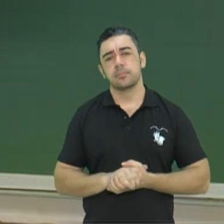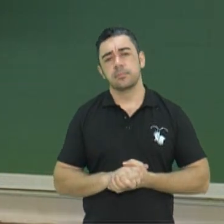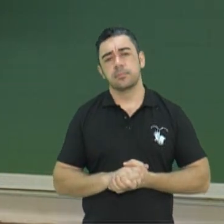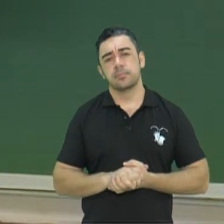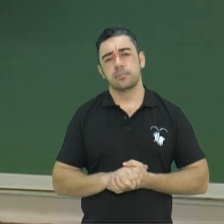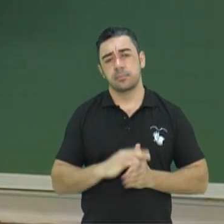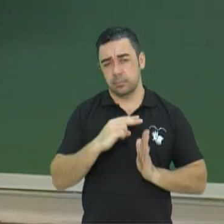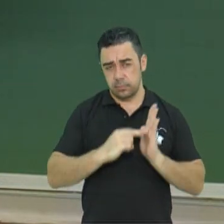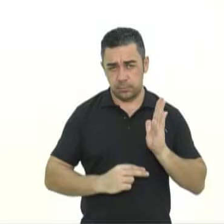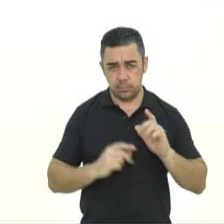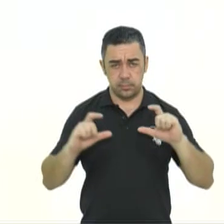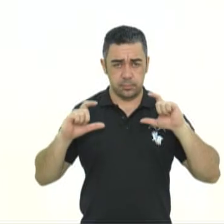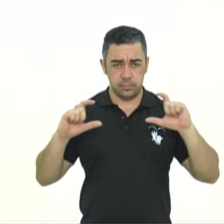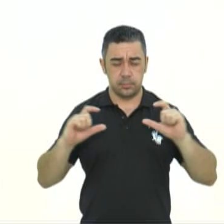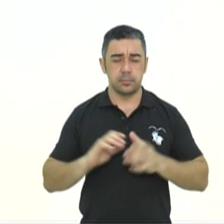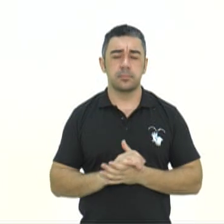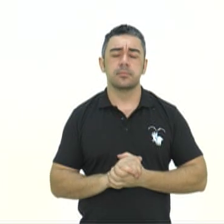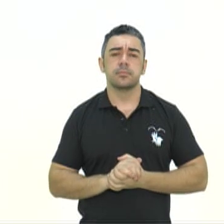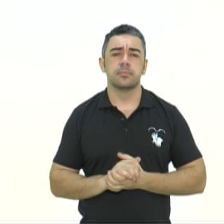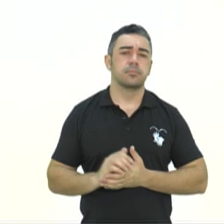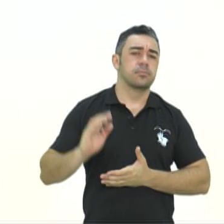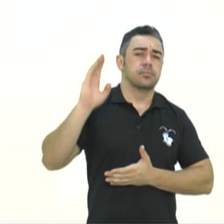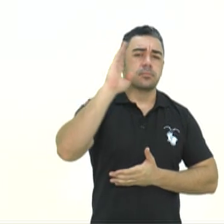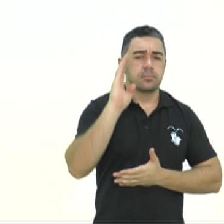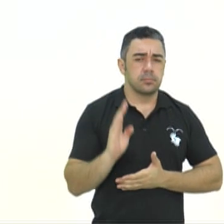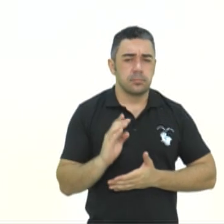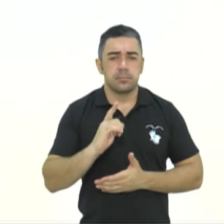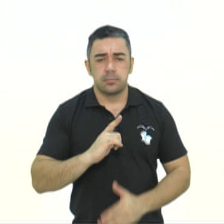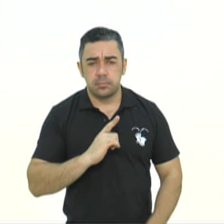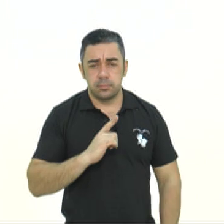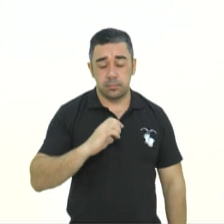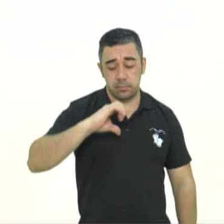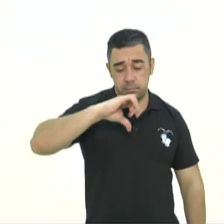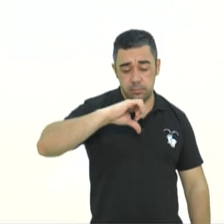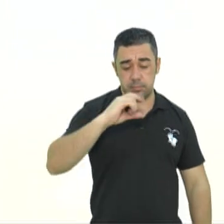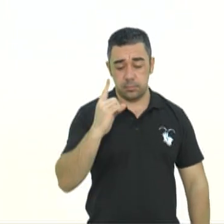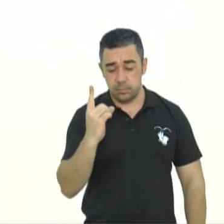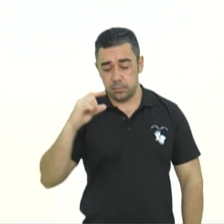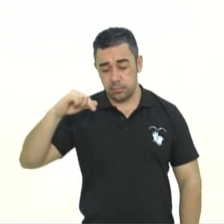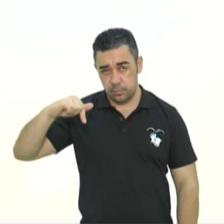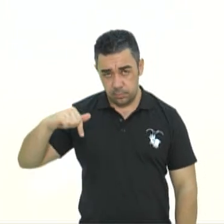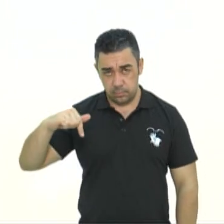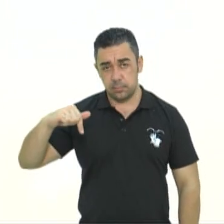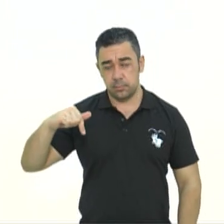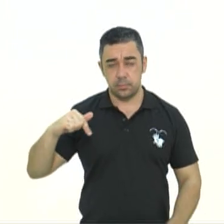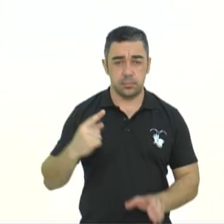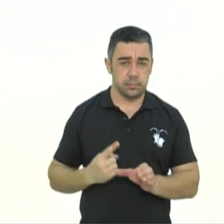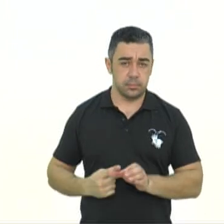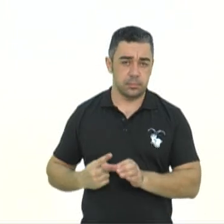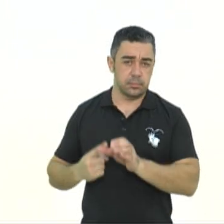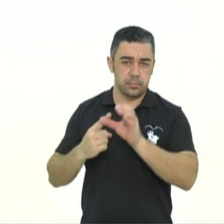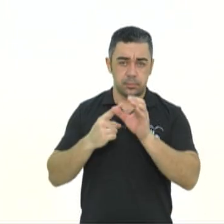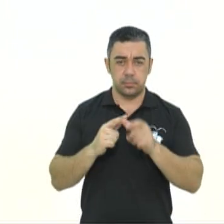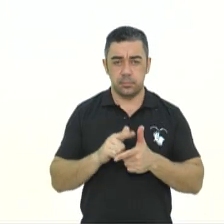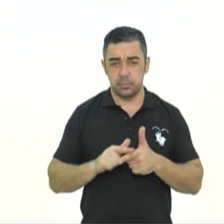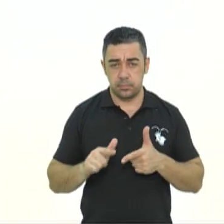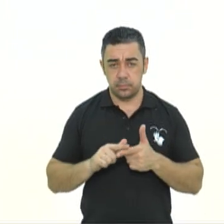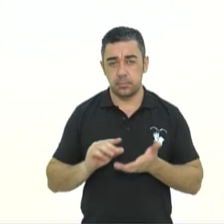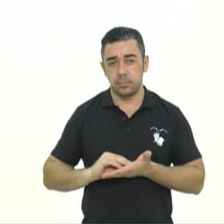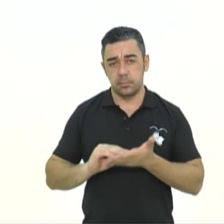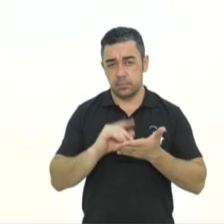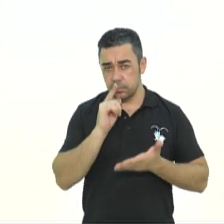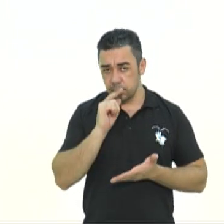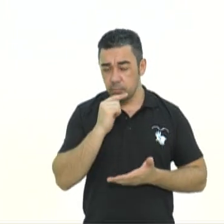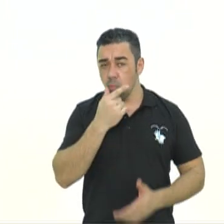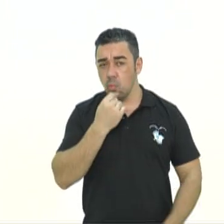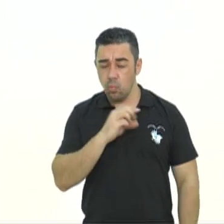ler o trecho. O Brasil tem 917 municípios em crise hídrica, informou o